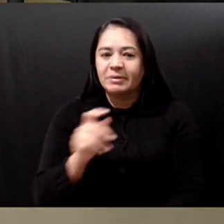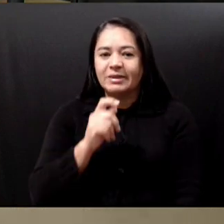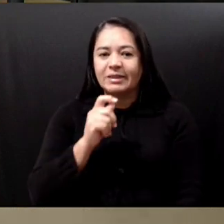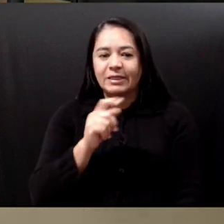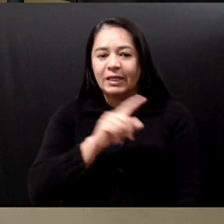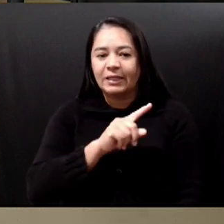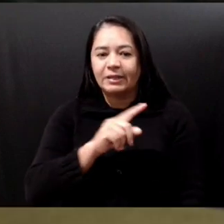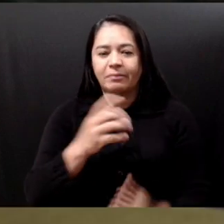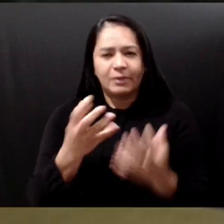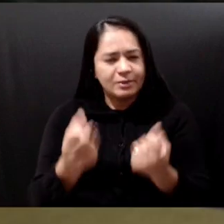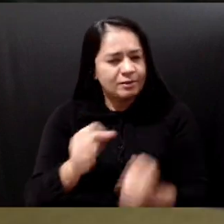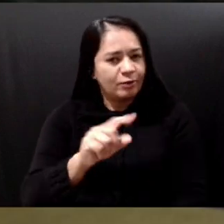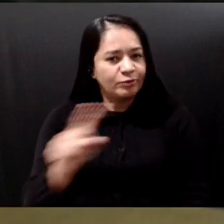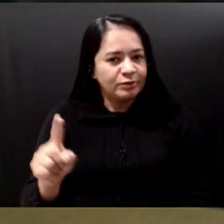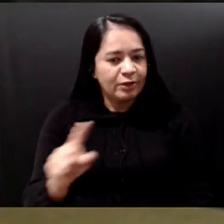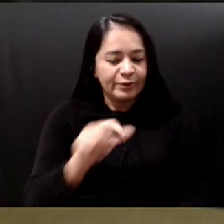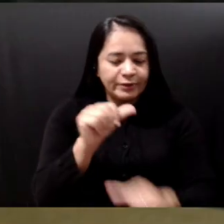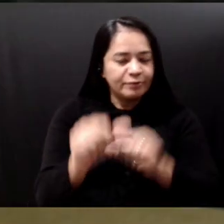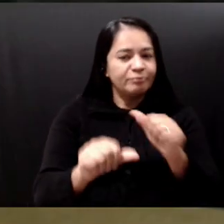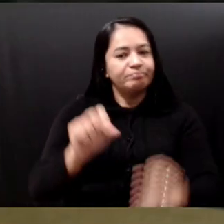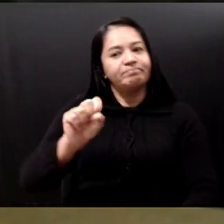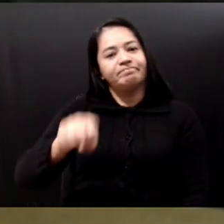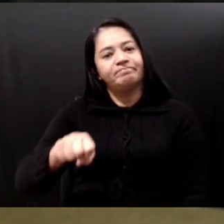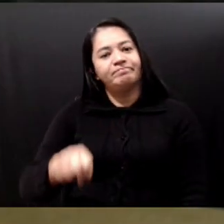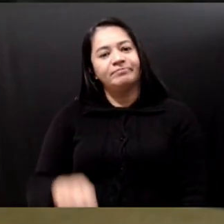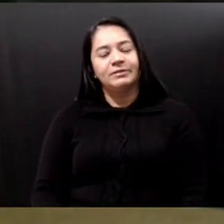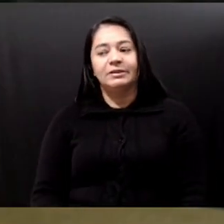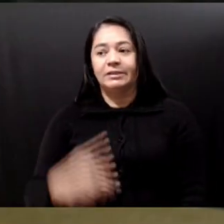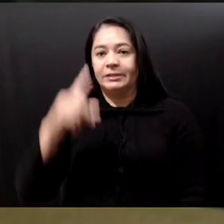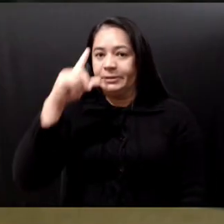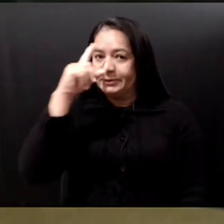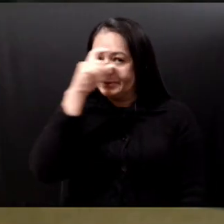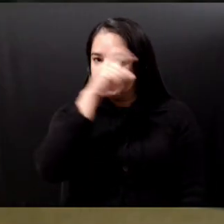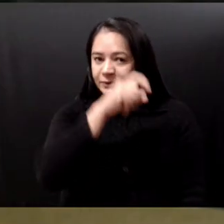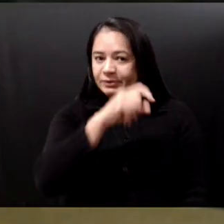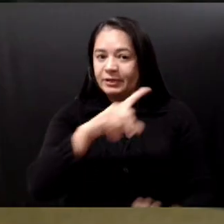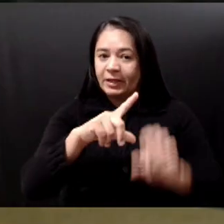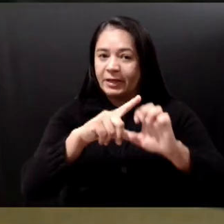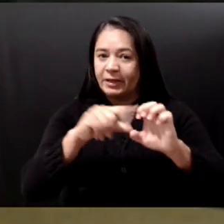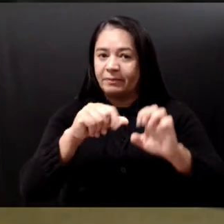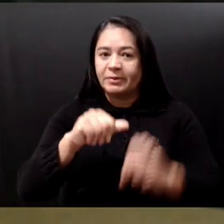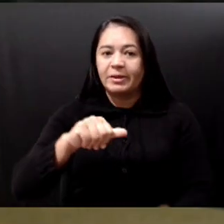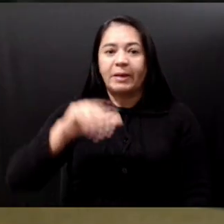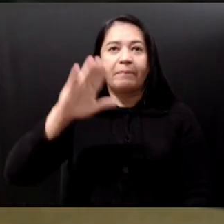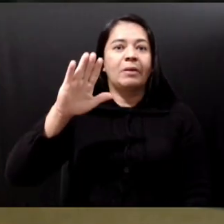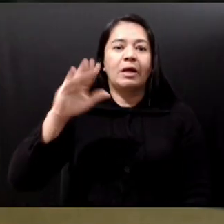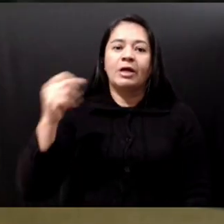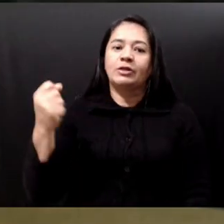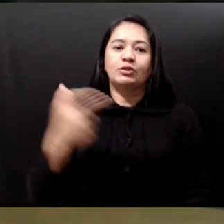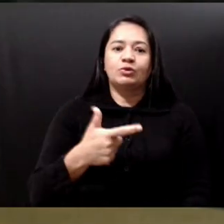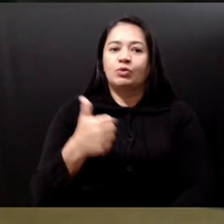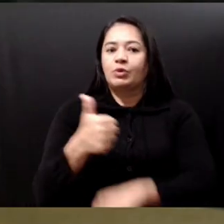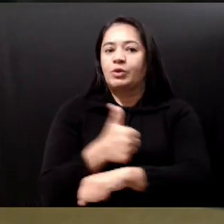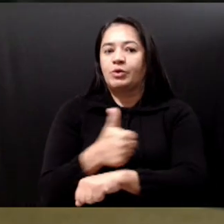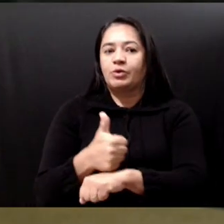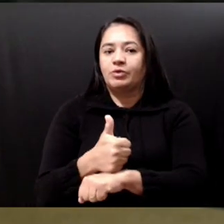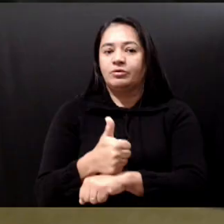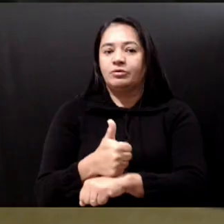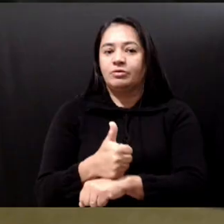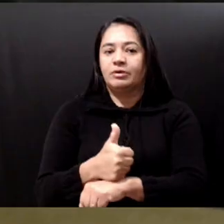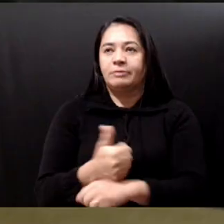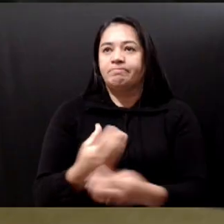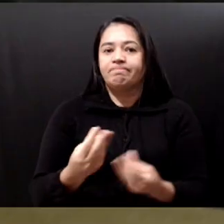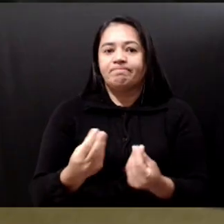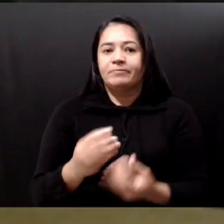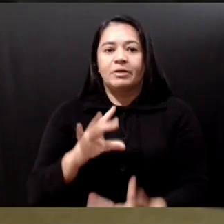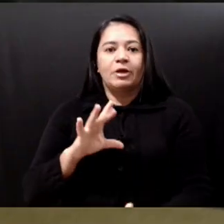sim, é bem delicado. Empreender vai muito além, né, de ser uma profissão, é um estado de espírito, comparável à paixão que desperta